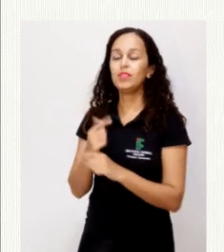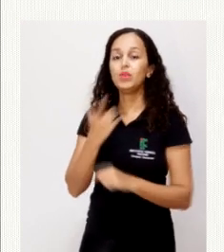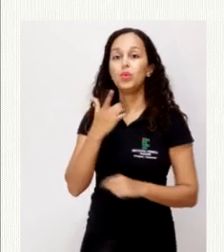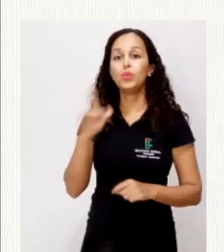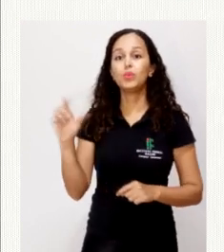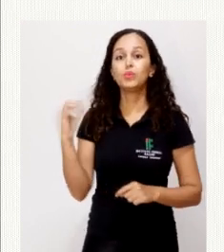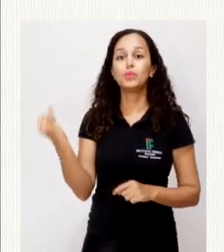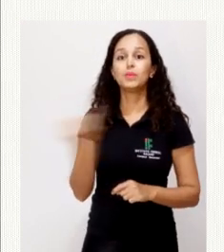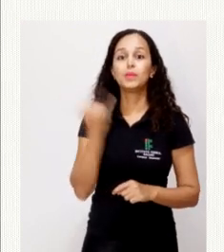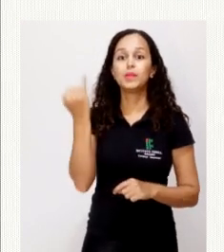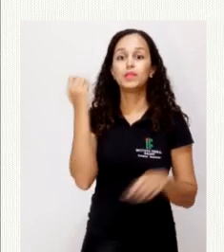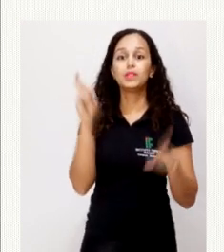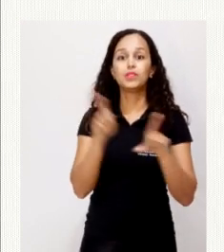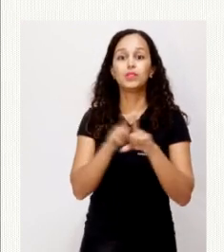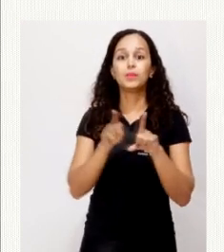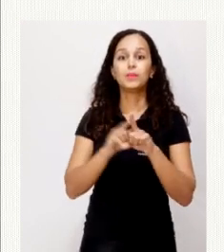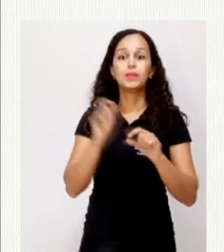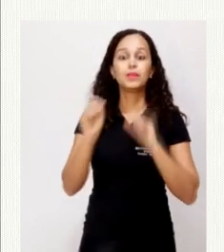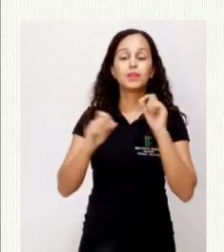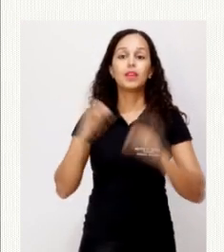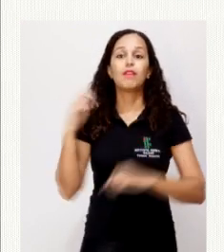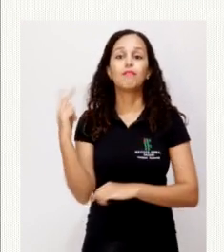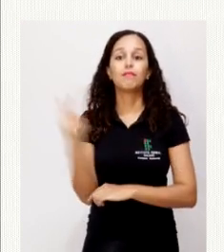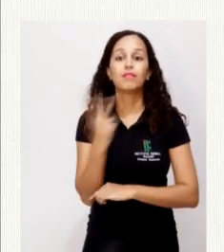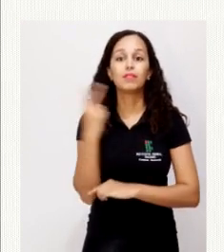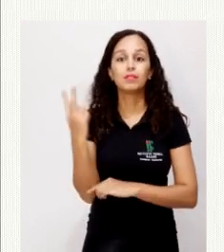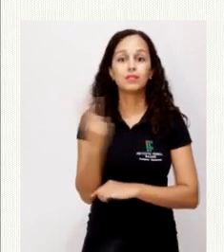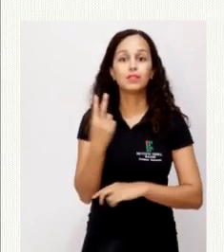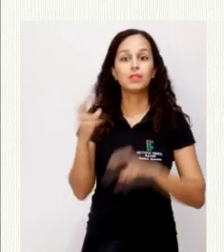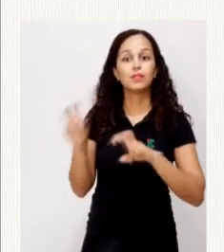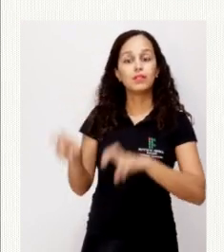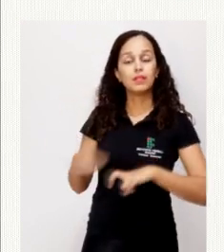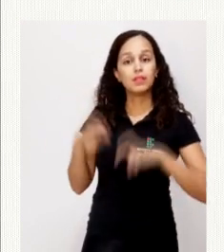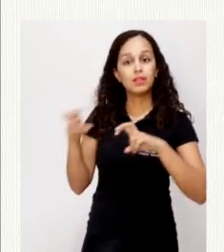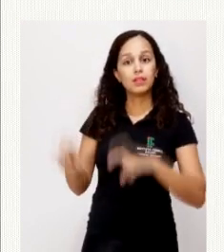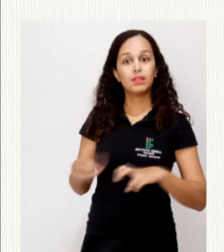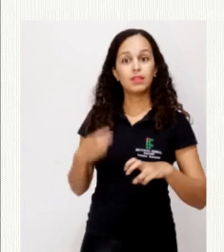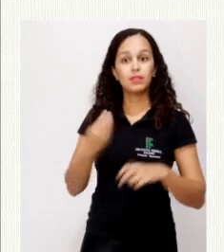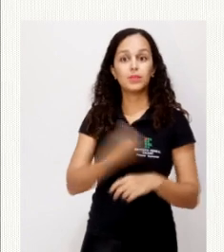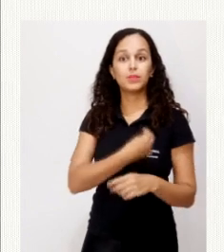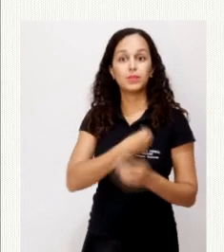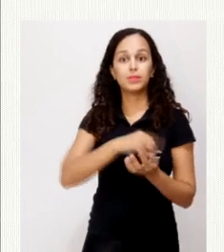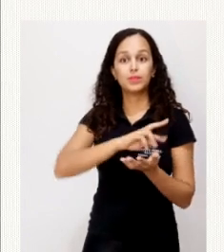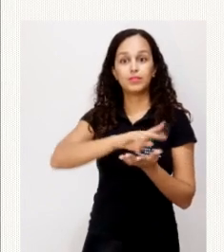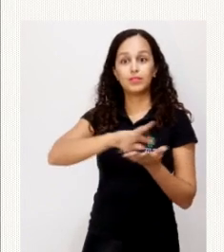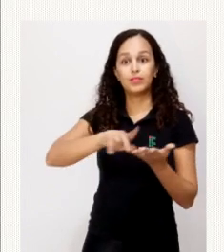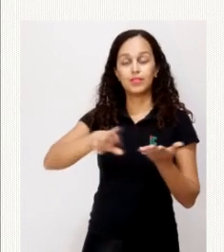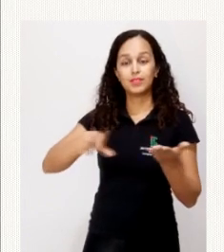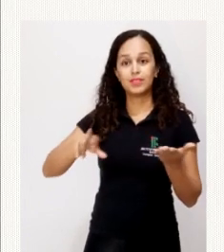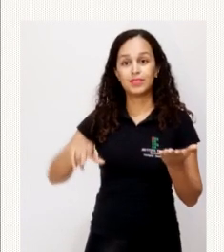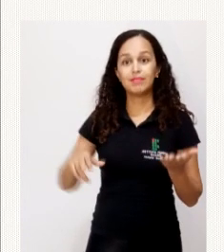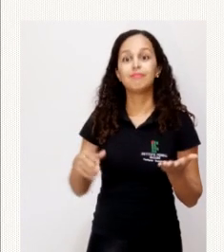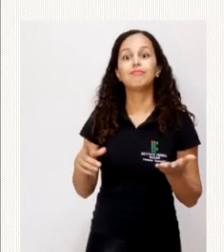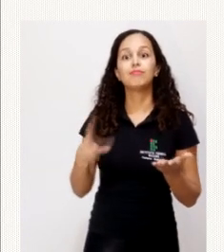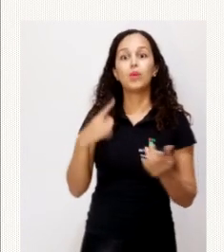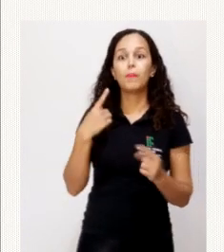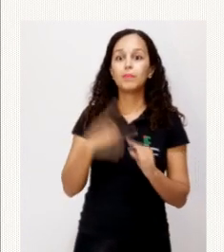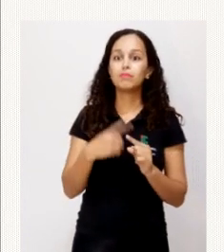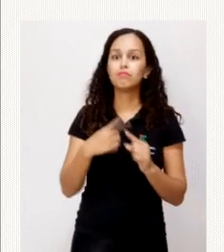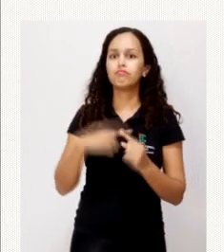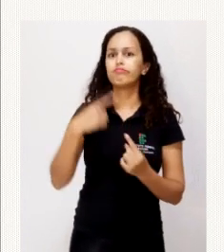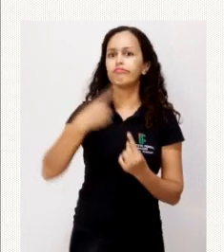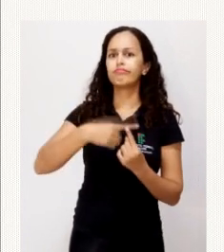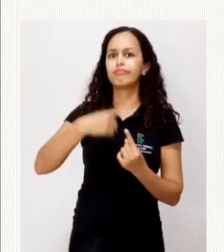ponto importante a ser levantado é a valorização da agrobiodiversidade, né, com o cultivo e consumo